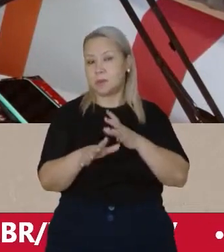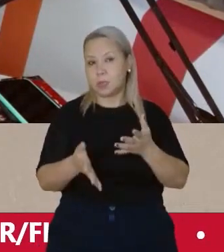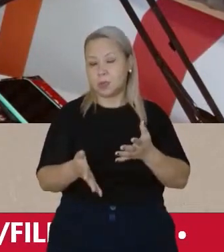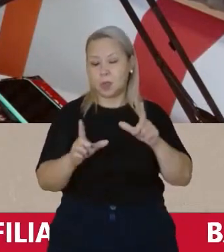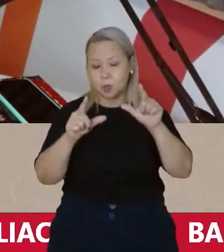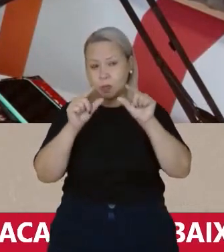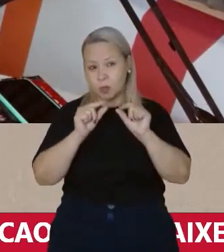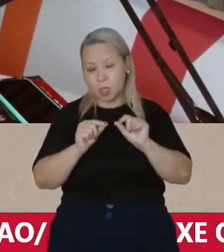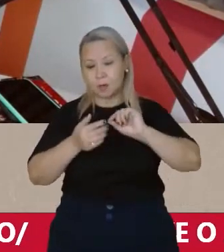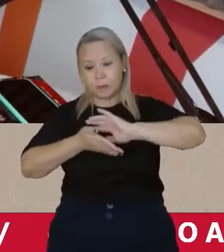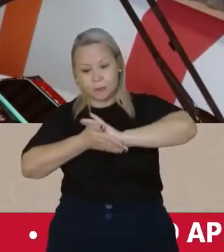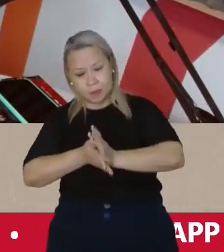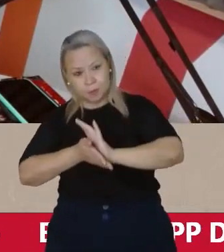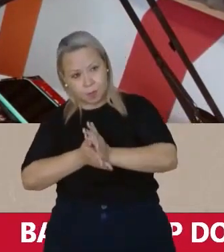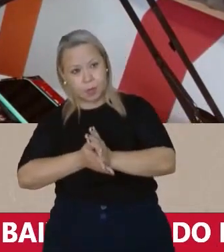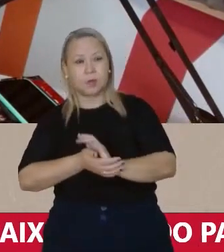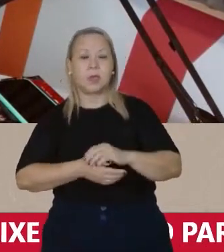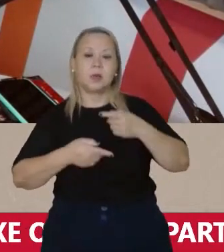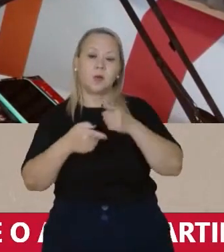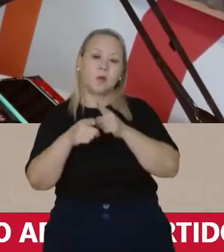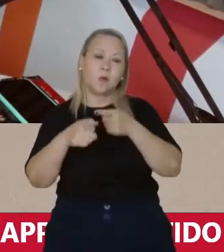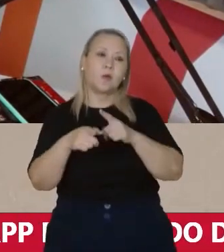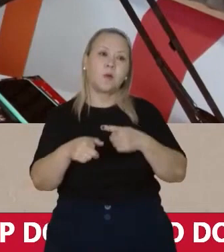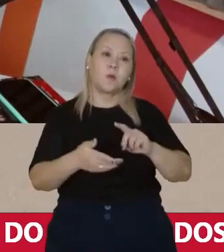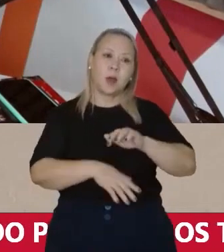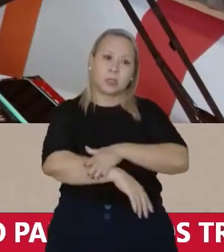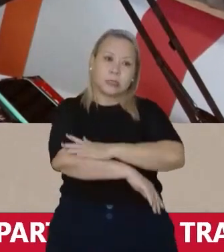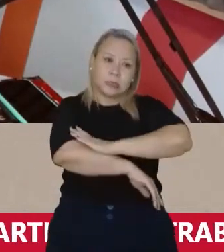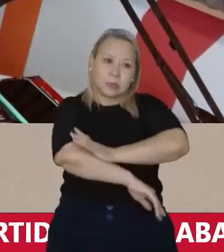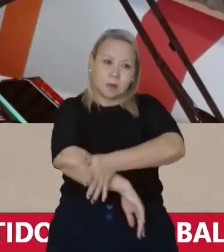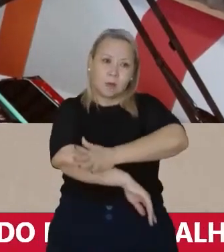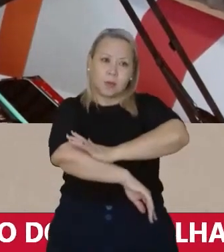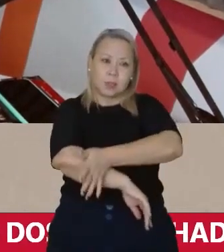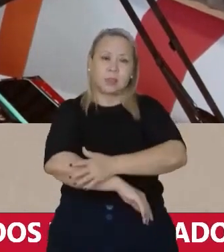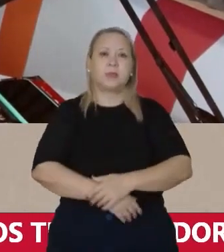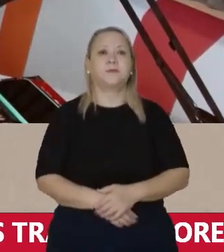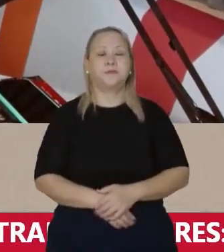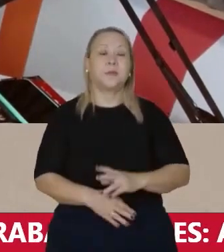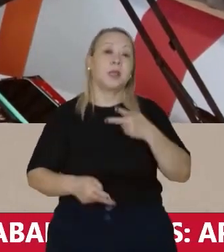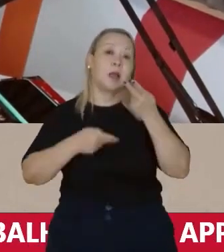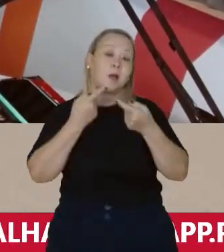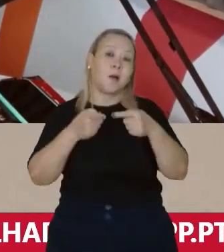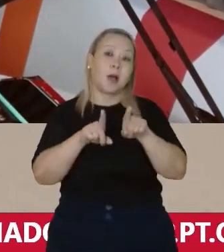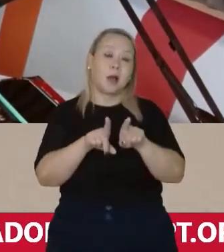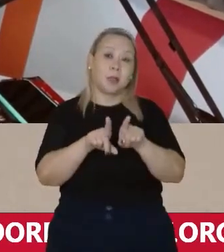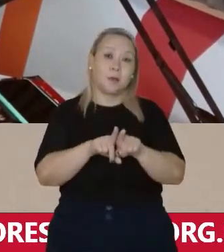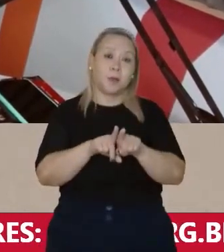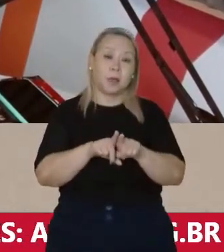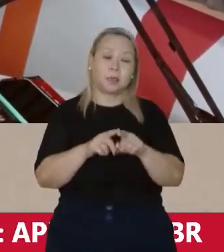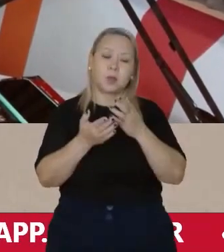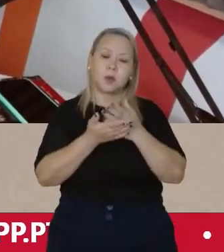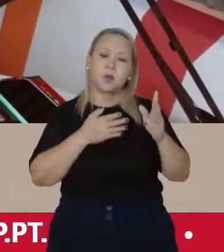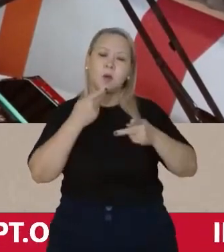diminuição dessas diferenças e o combate ao racismo também. E aí eu estava falando aqui também, a senhora começou já falando,